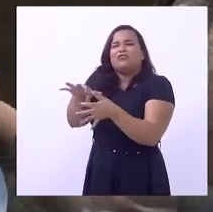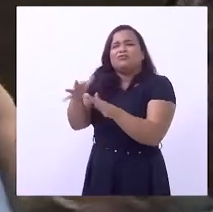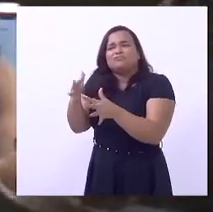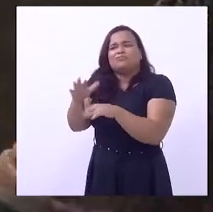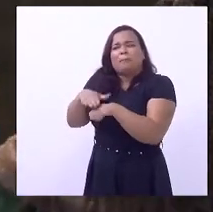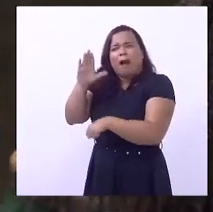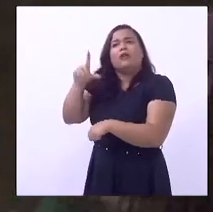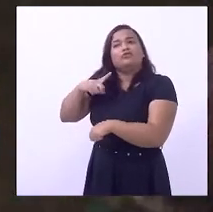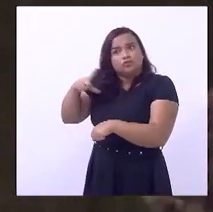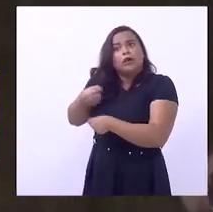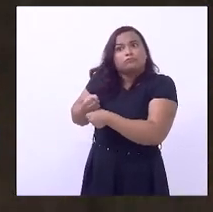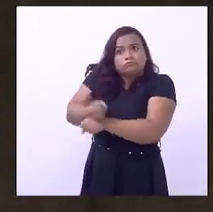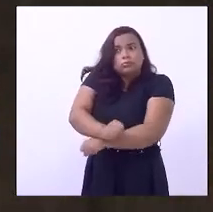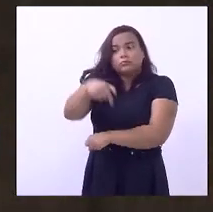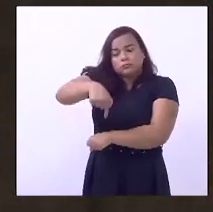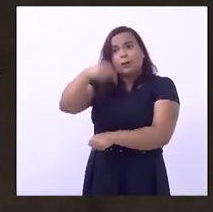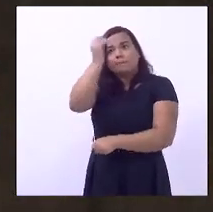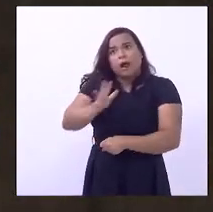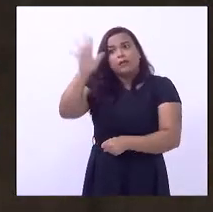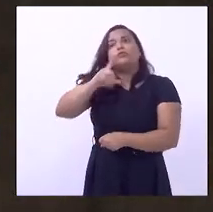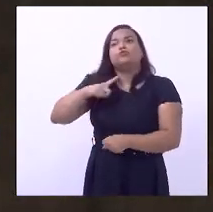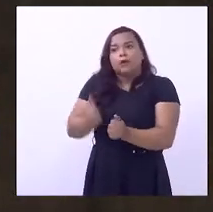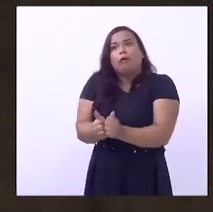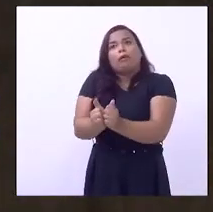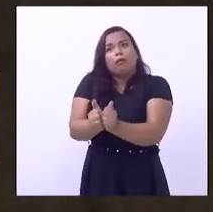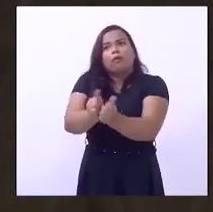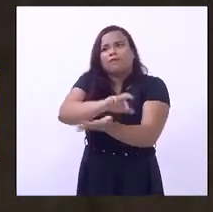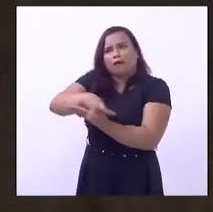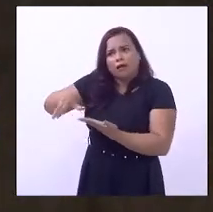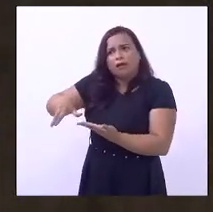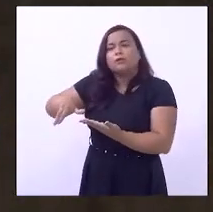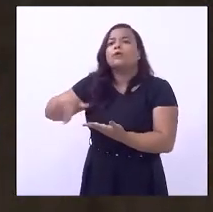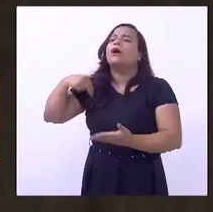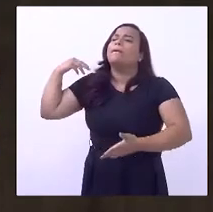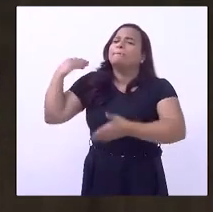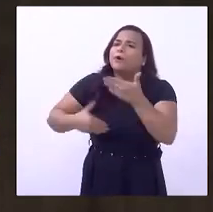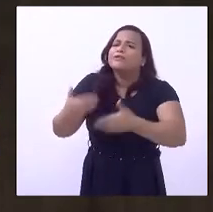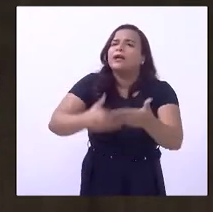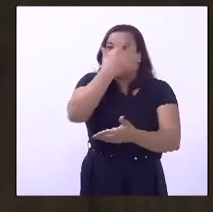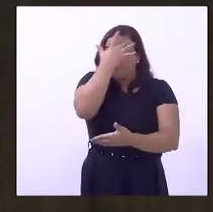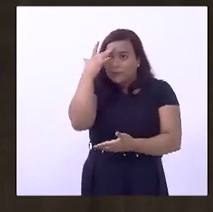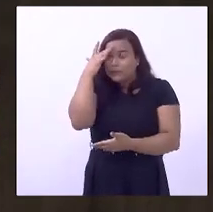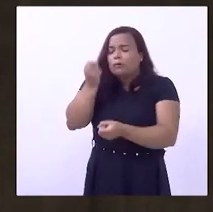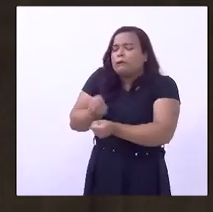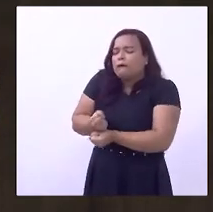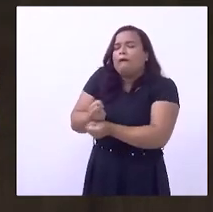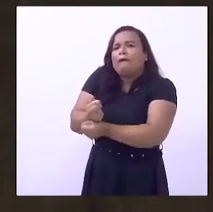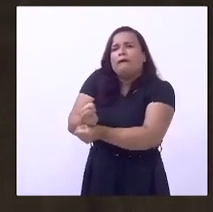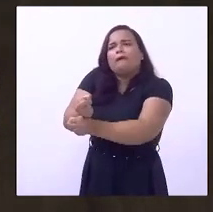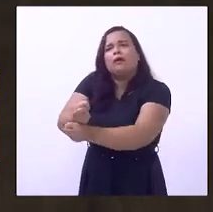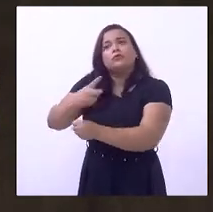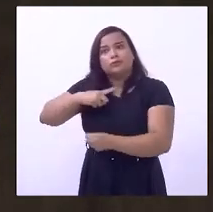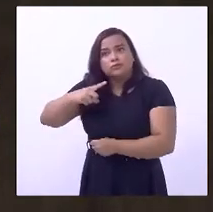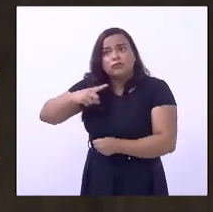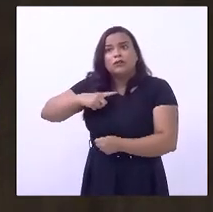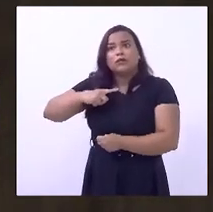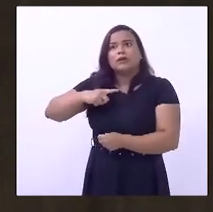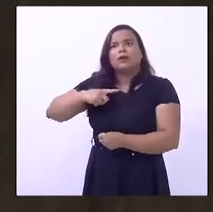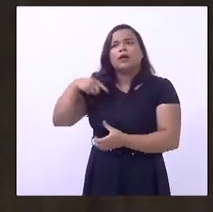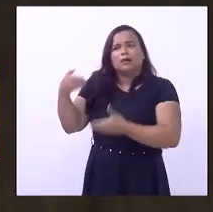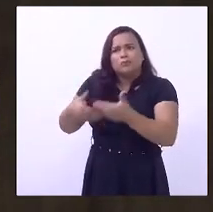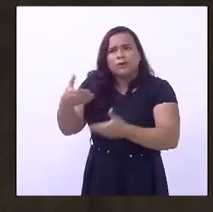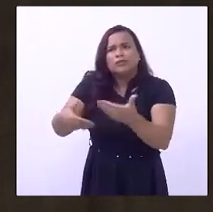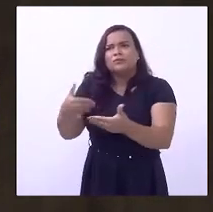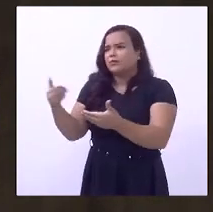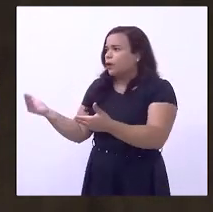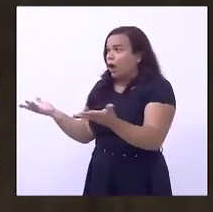Brasil. Obviamente que o processo de que essas pessoas escravizadas ascendam e ocupem